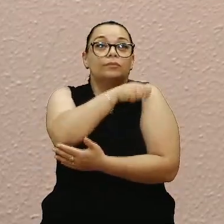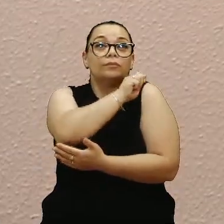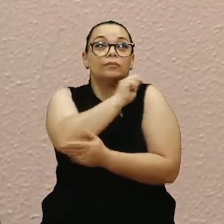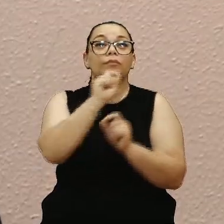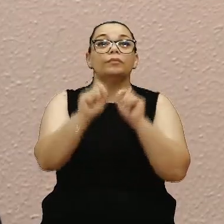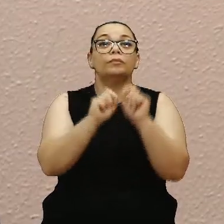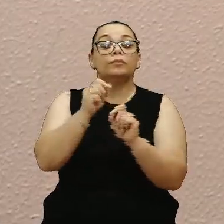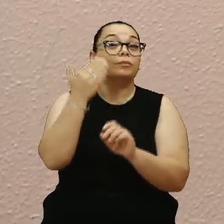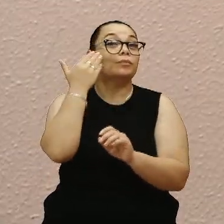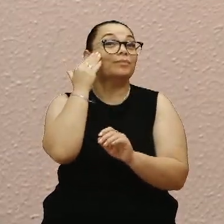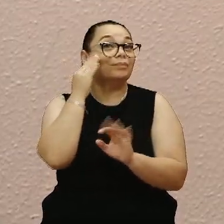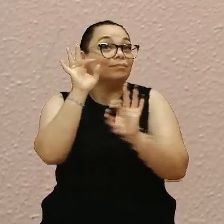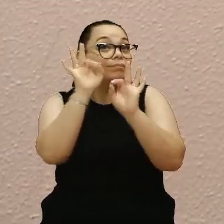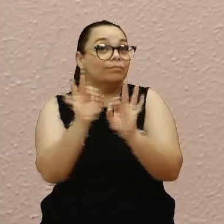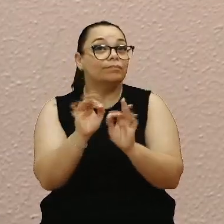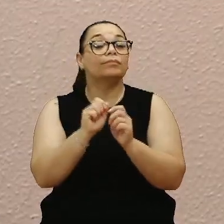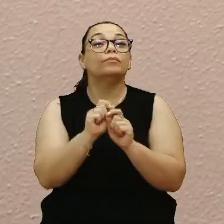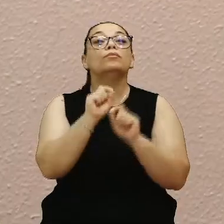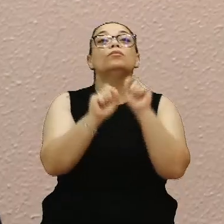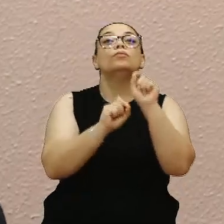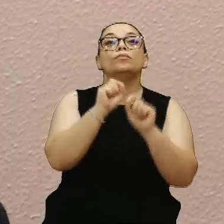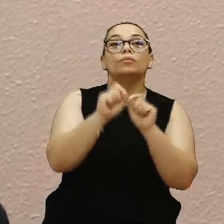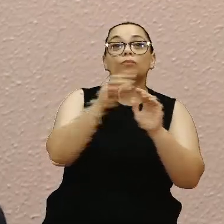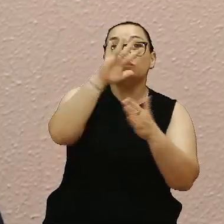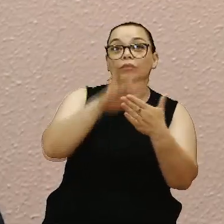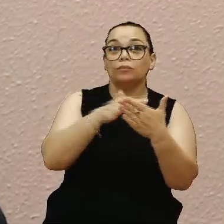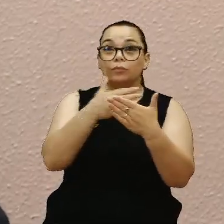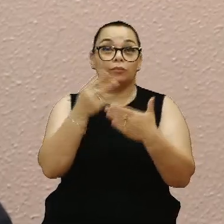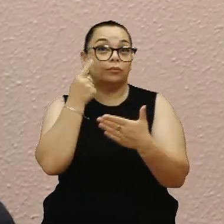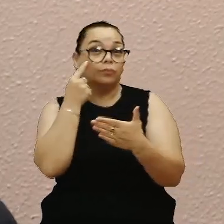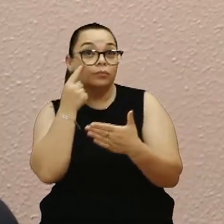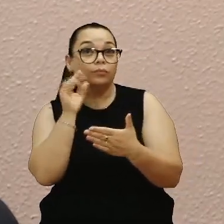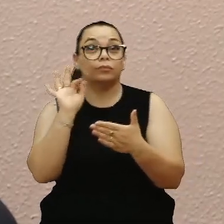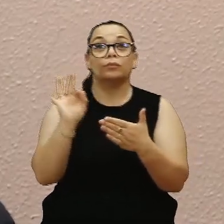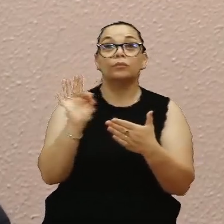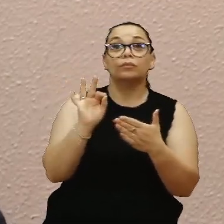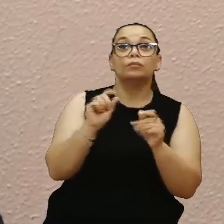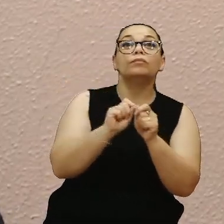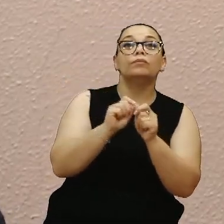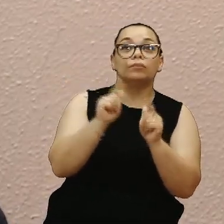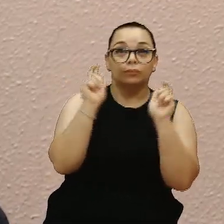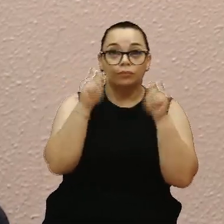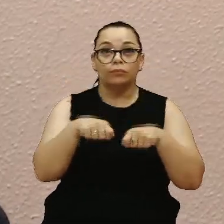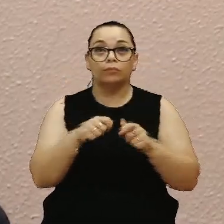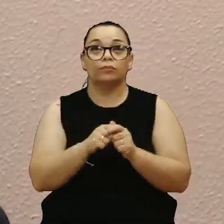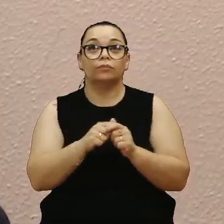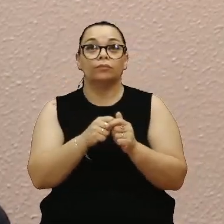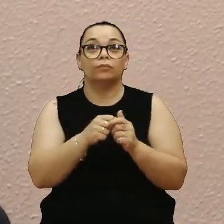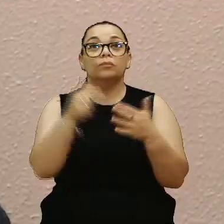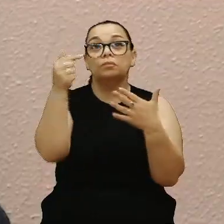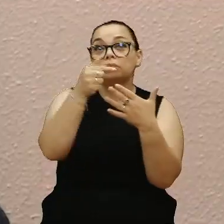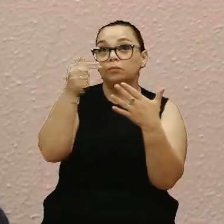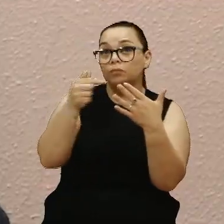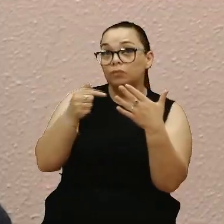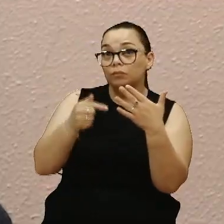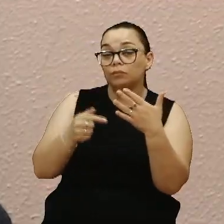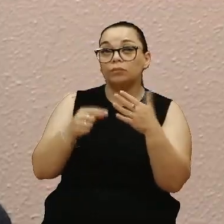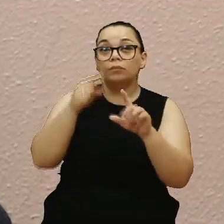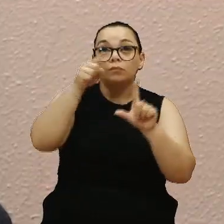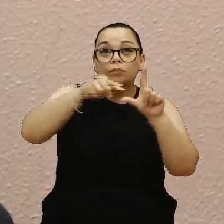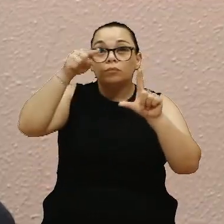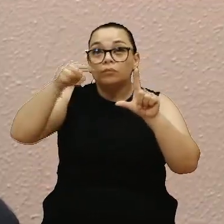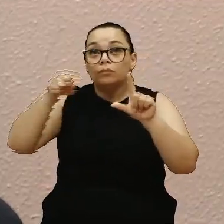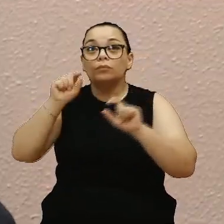possa compreender de fato, o que a tabela prevê, o que não prevê, o que nós podemos fazer, quais são os índices, vereador